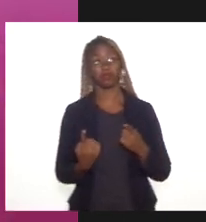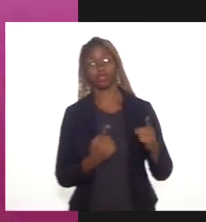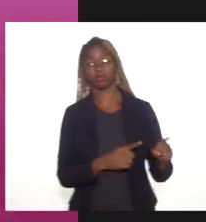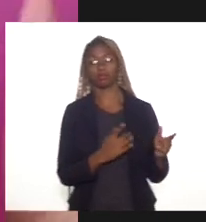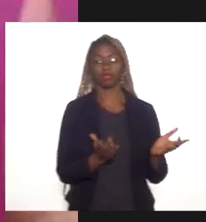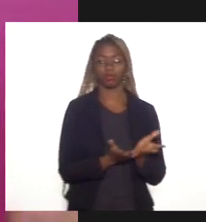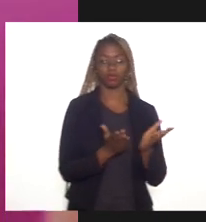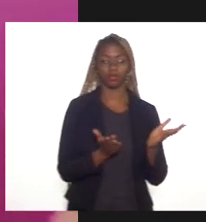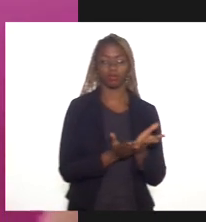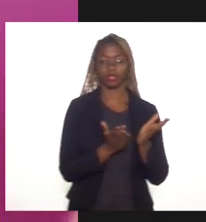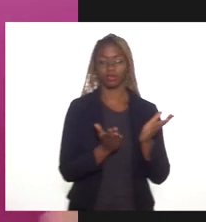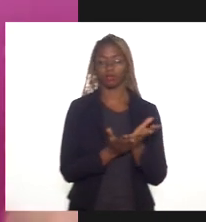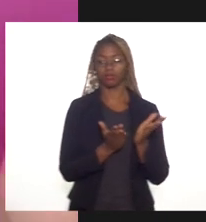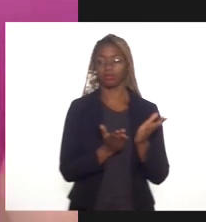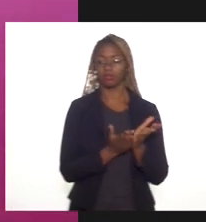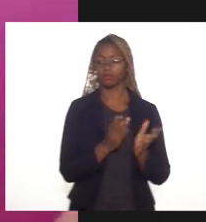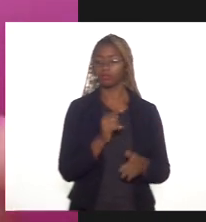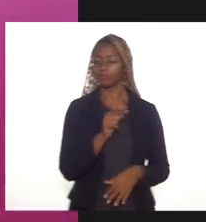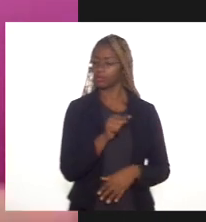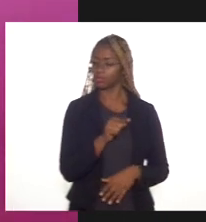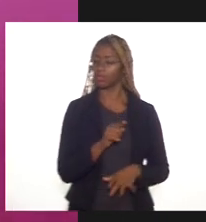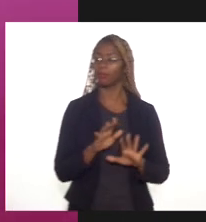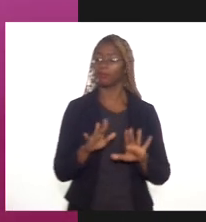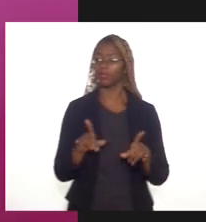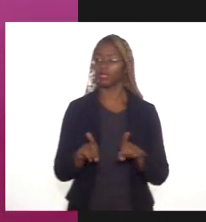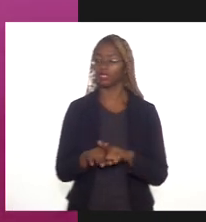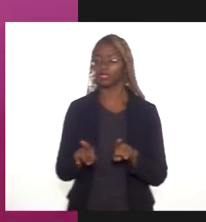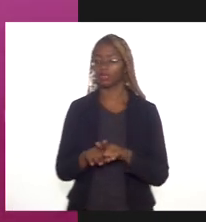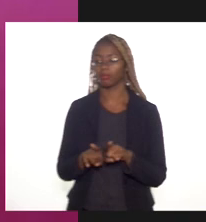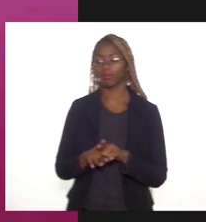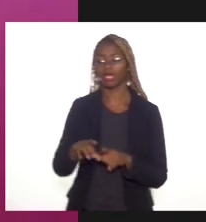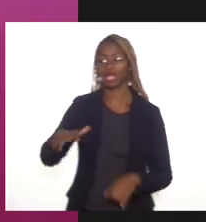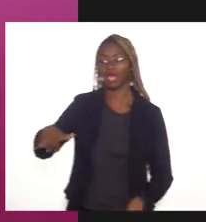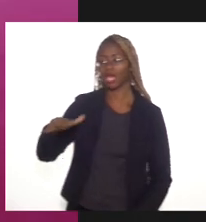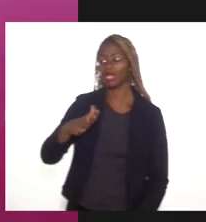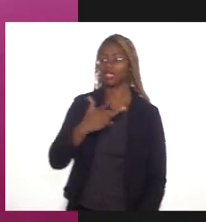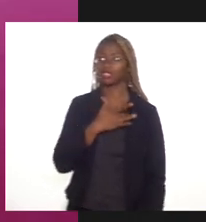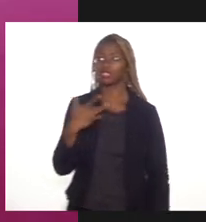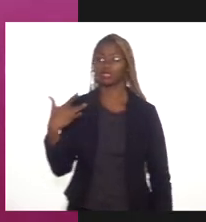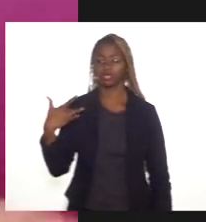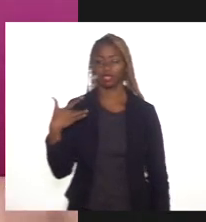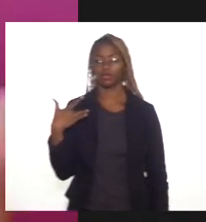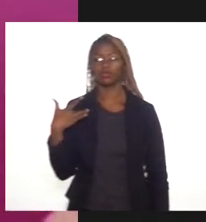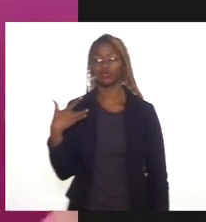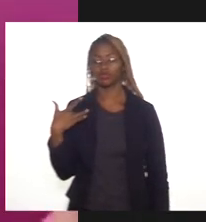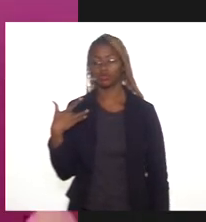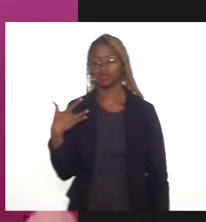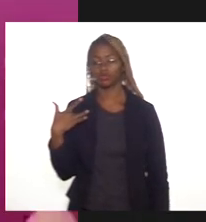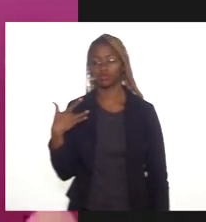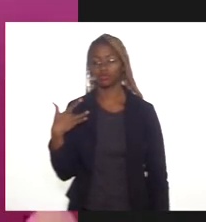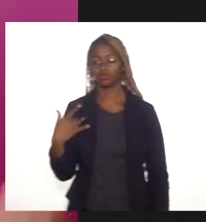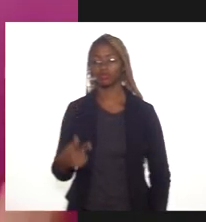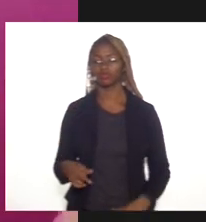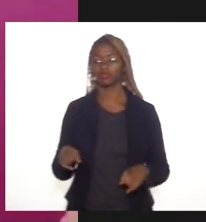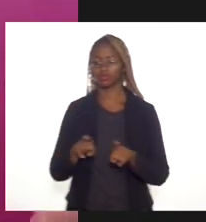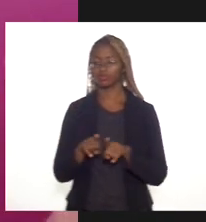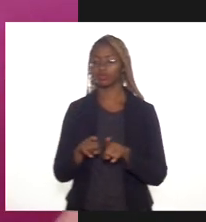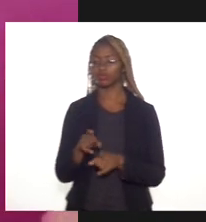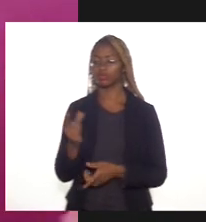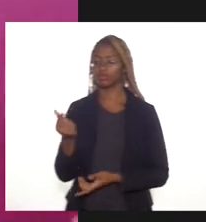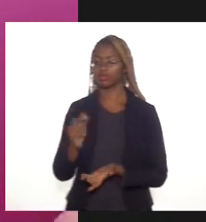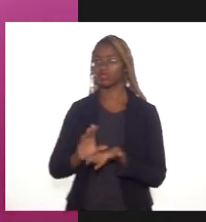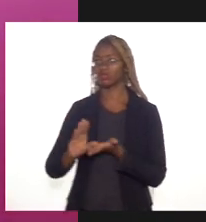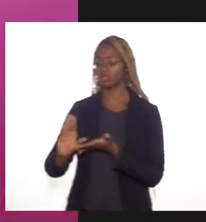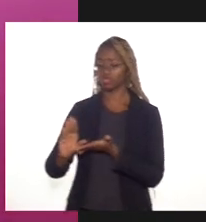desculpe, o enfrentamento à pobreza, quanto a questão da saúde e do investimento.